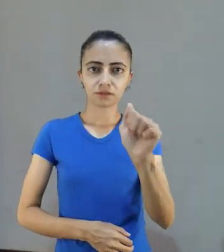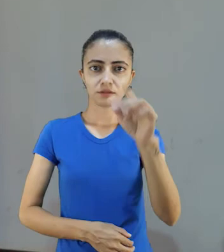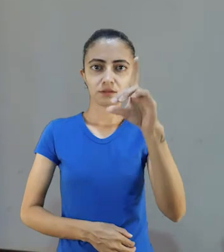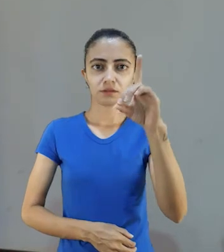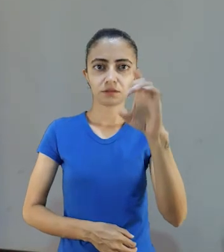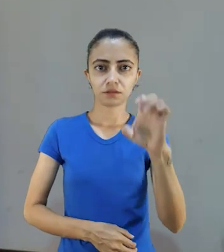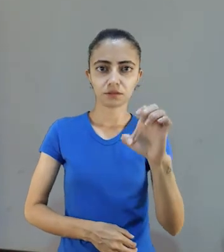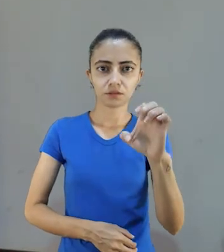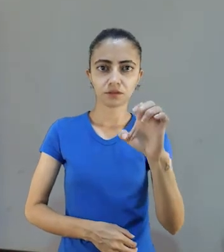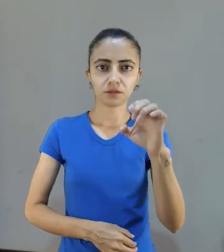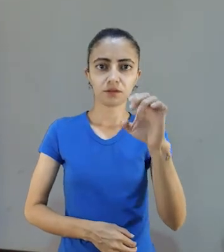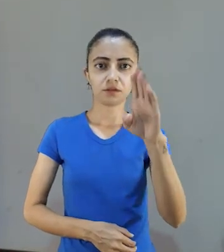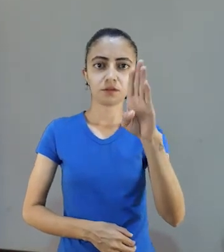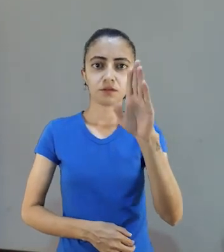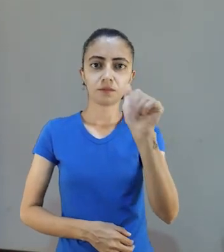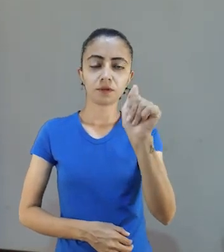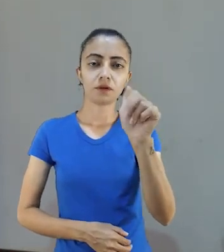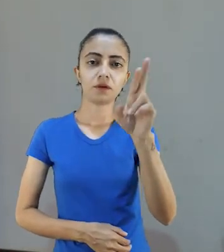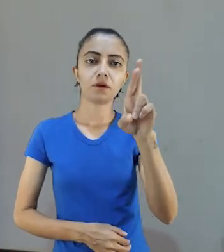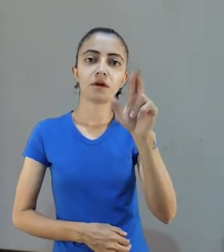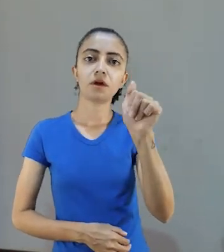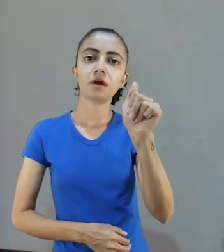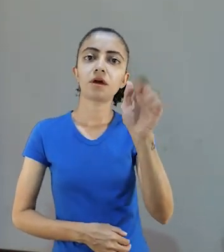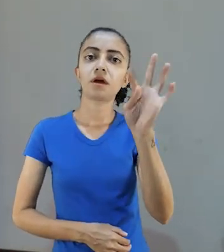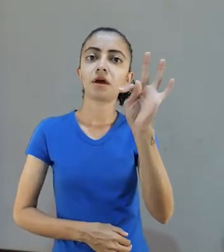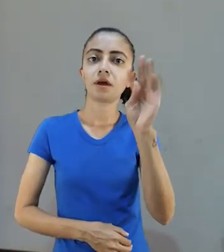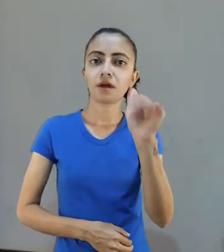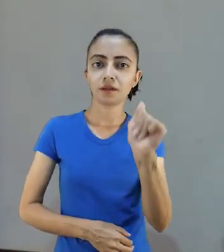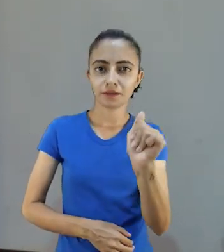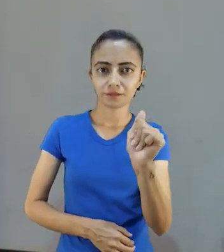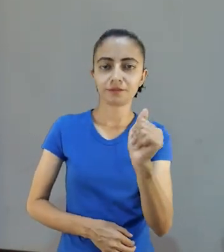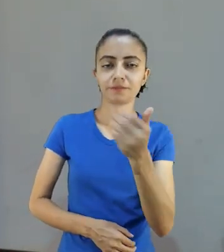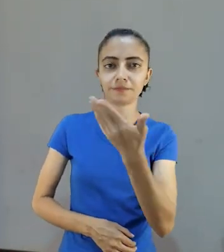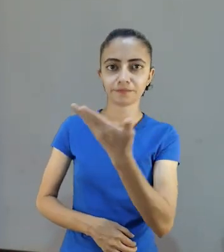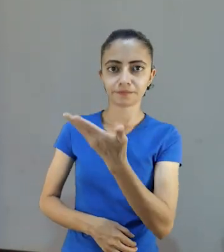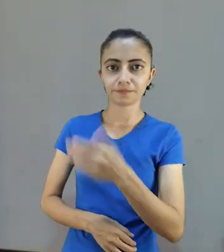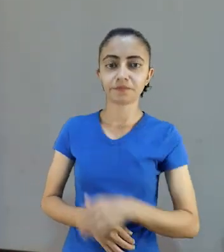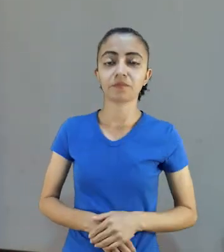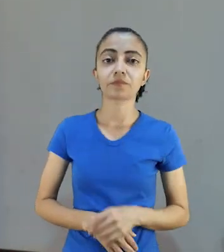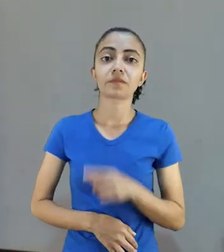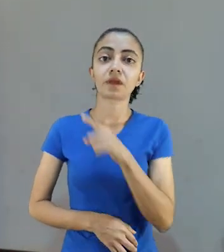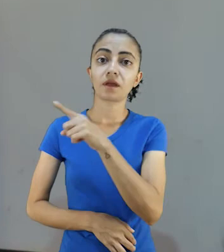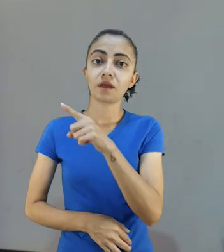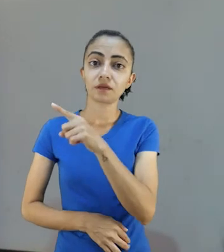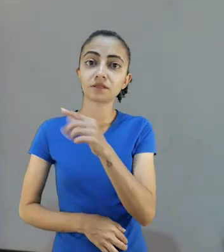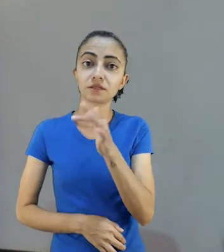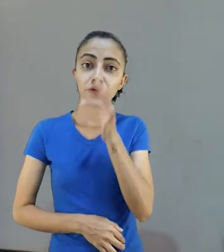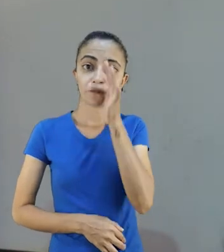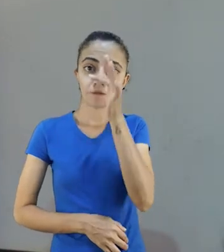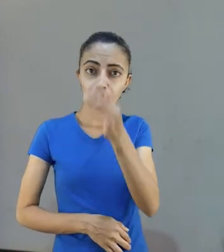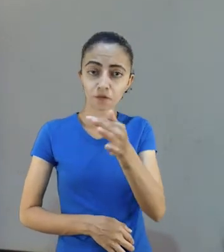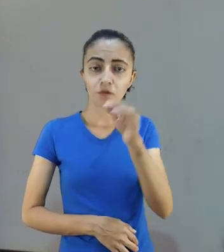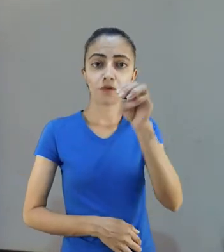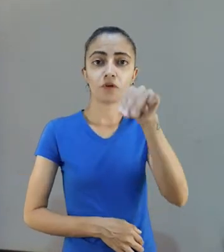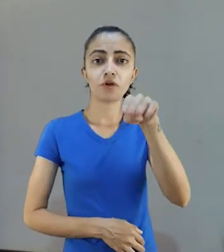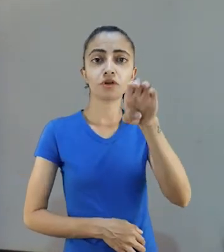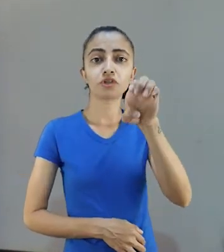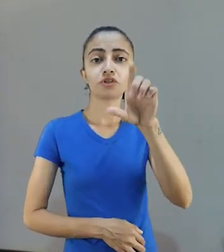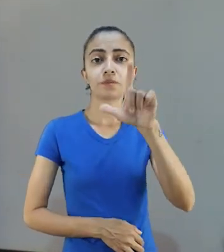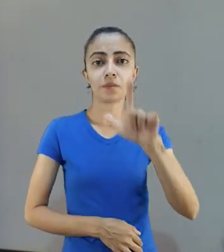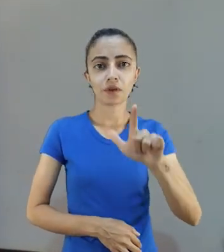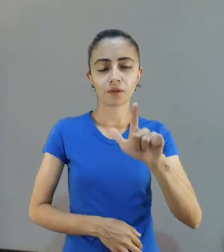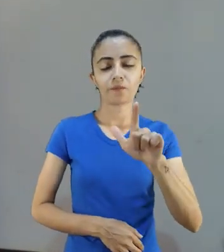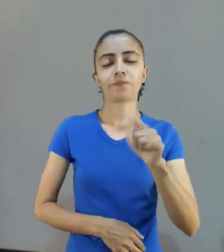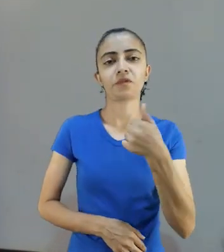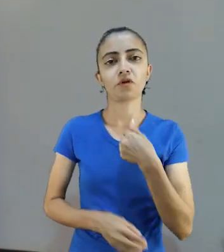É, o nome popular dela é asa de barata. Aqui é a flor de mel, cabeção. Aí eu vou colar pra montar essa rosa aqui,